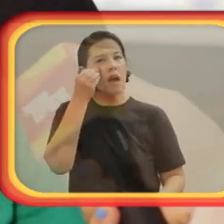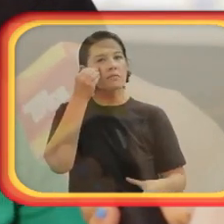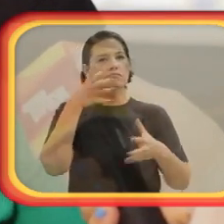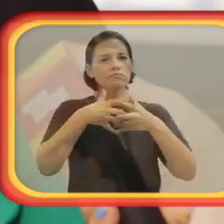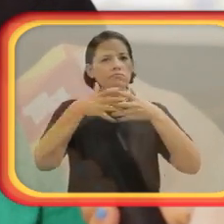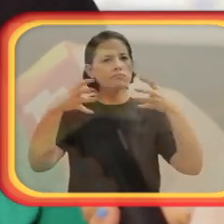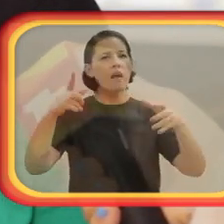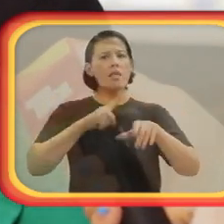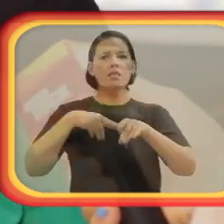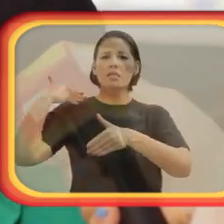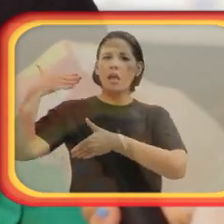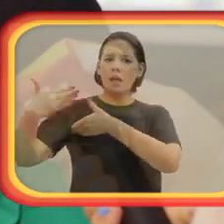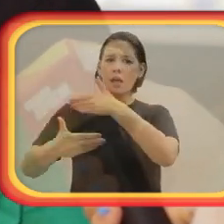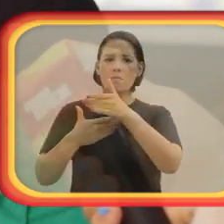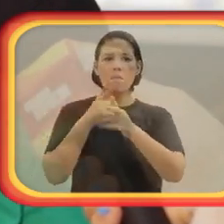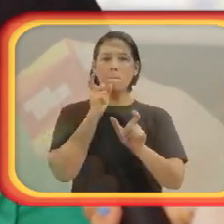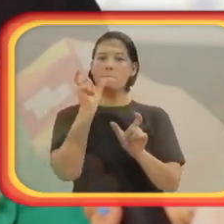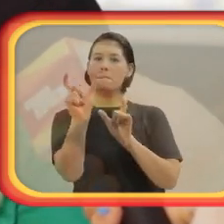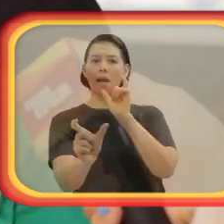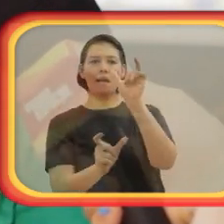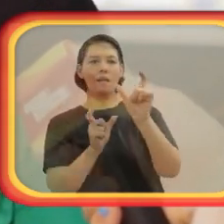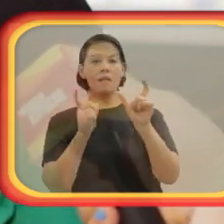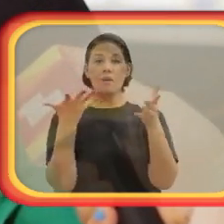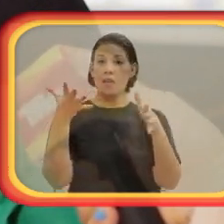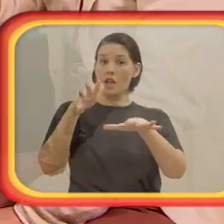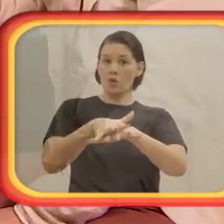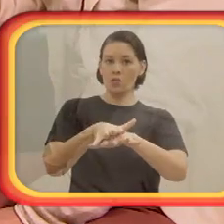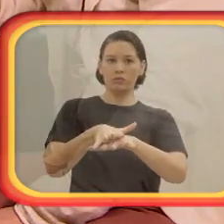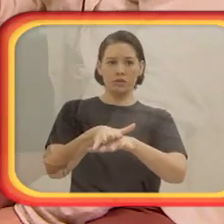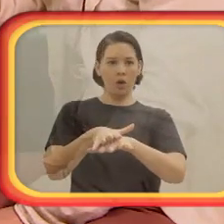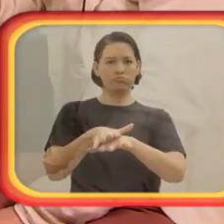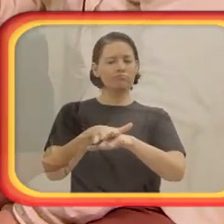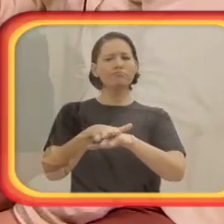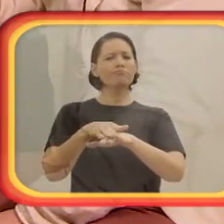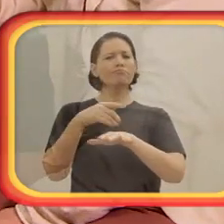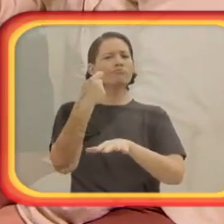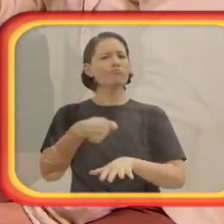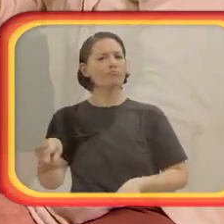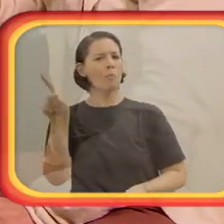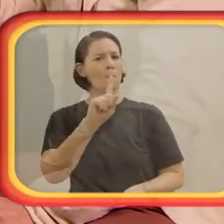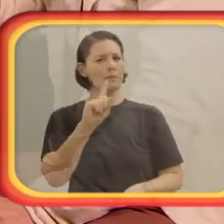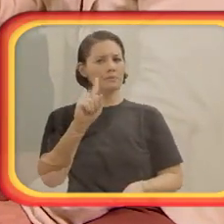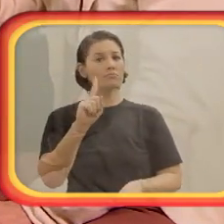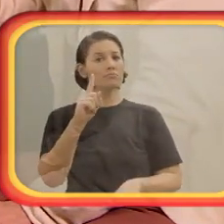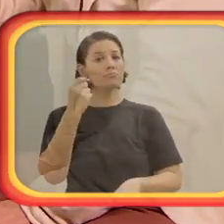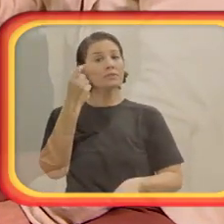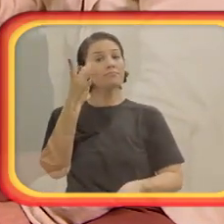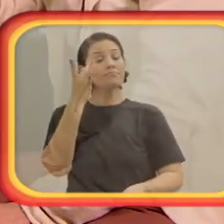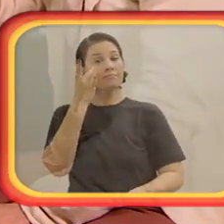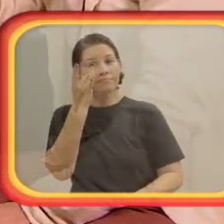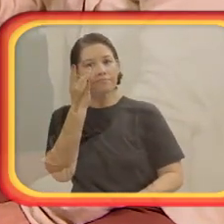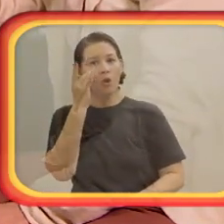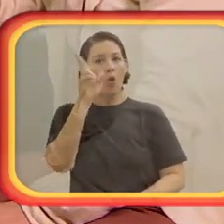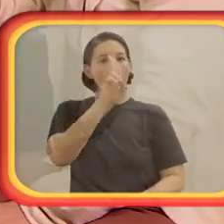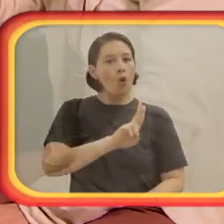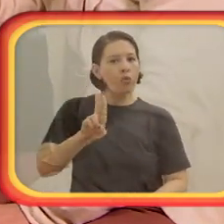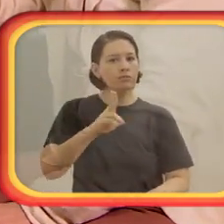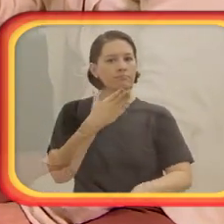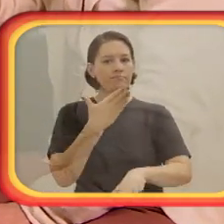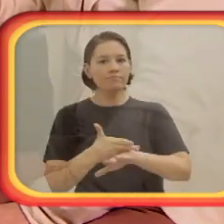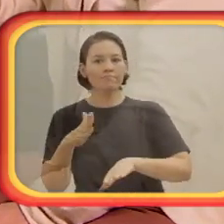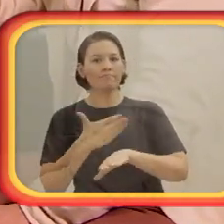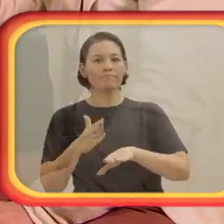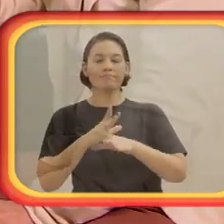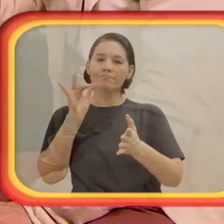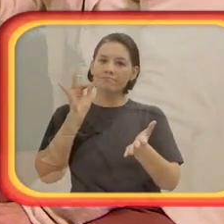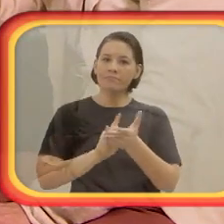faz aqui, tudo isso a gente unindo forças, isso cresce. E a gente tenta, assim, almeja que daqui a um